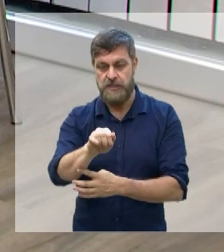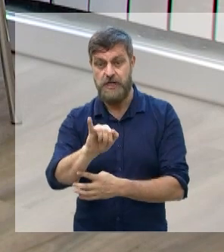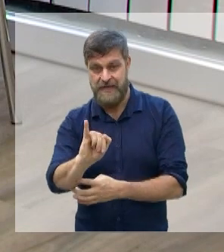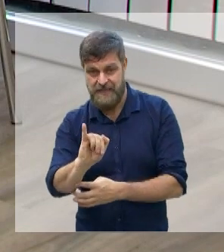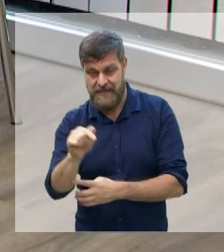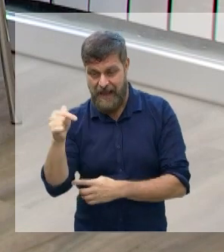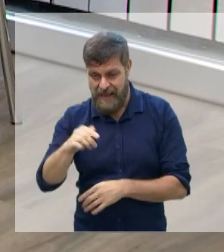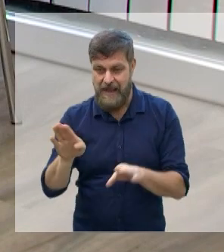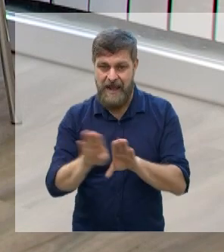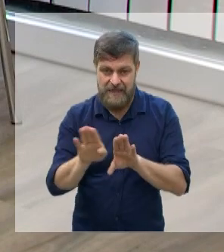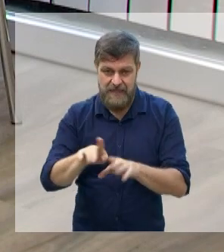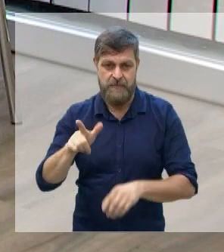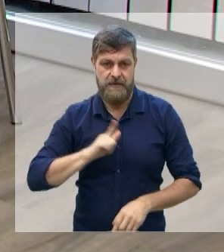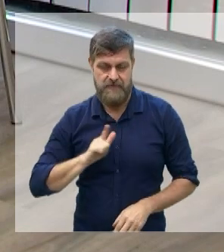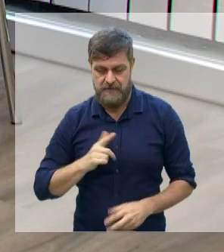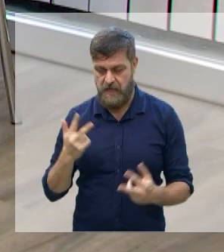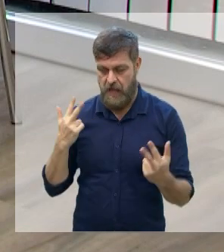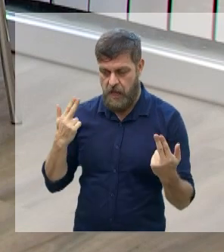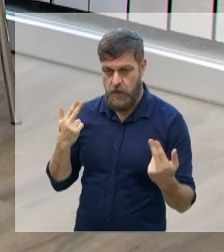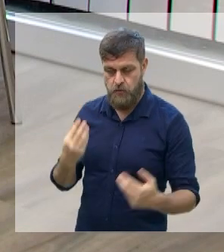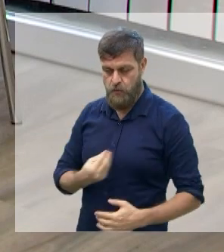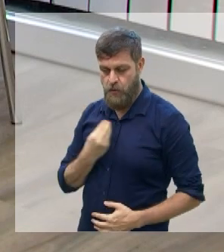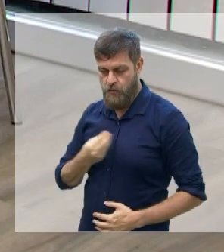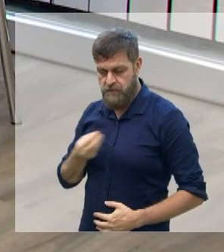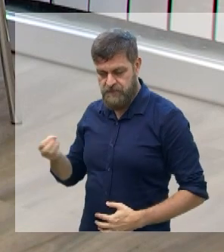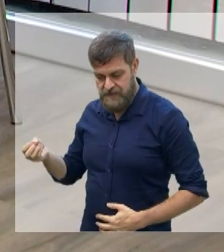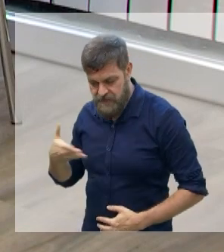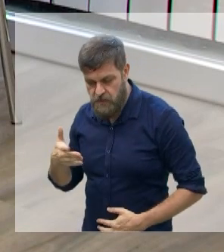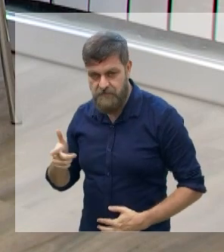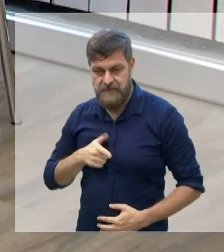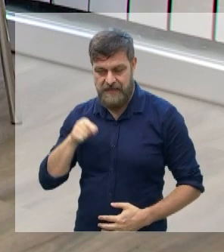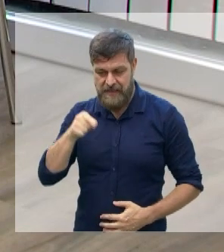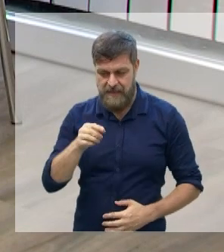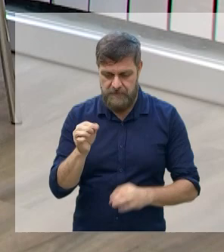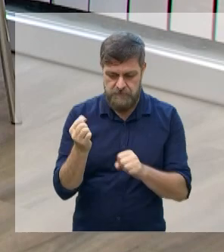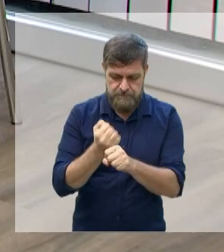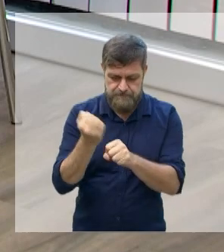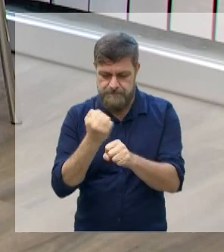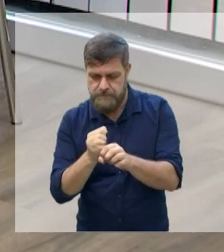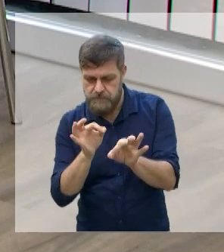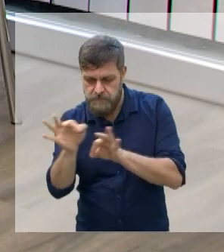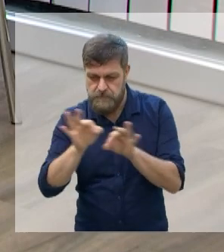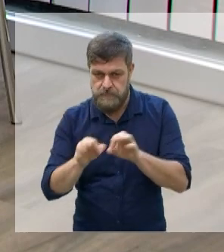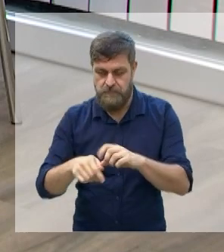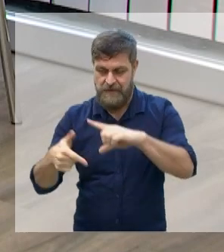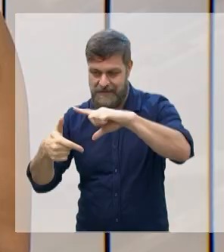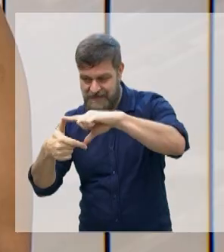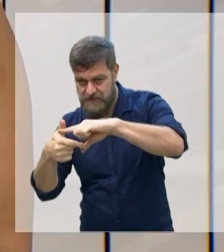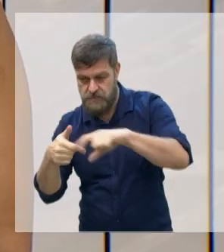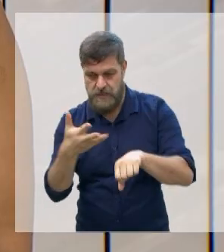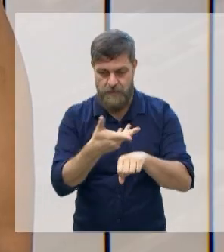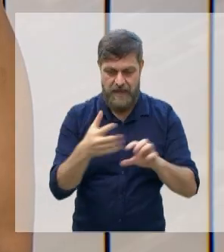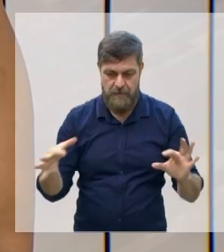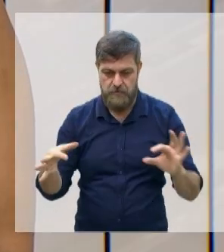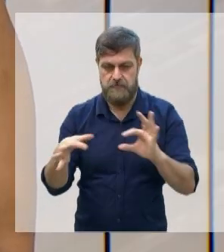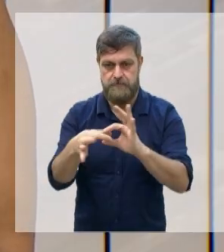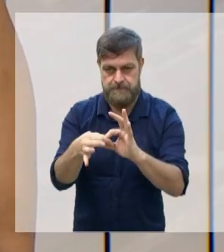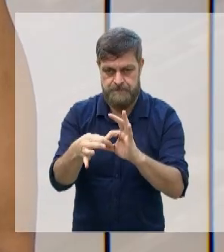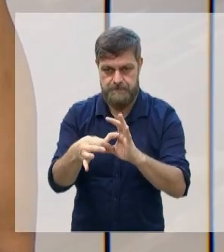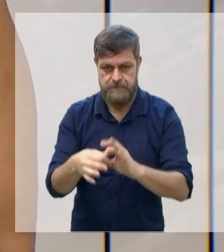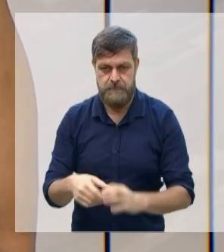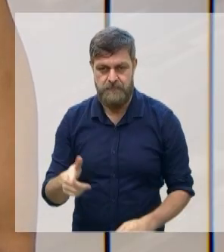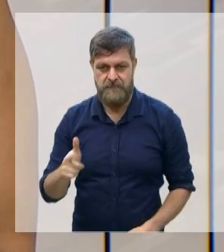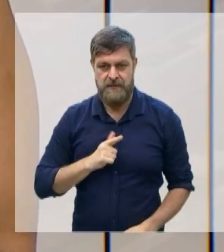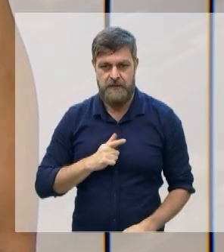também a exemplo do vida nova é o ponto final ele vai ter também uma reformulação para atender brt e convencional então se reúne com que mais são muitos